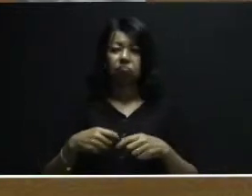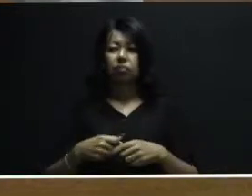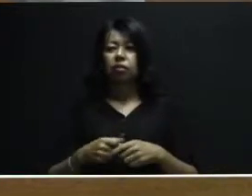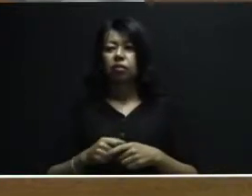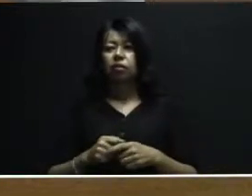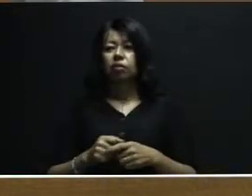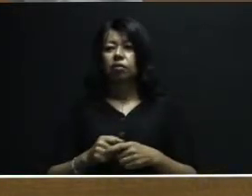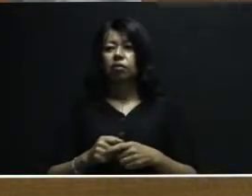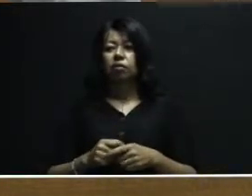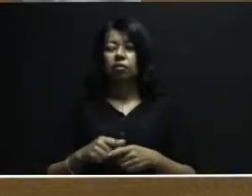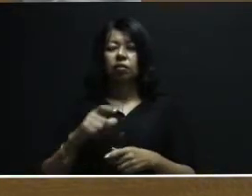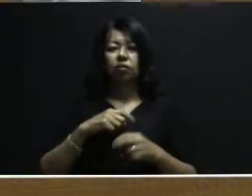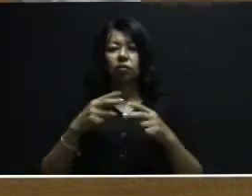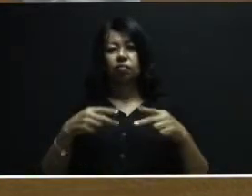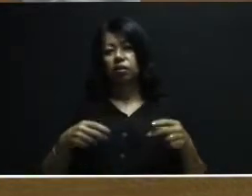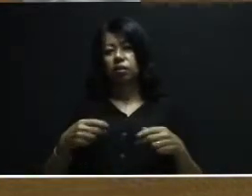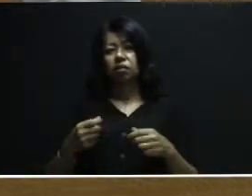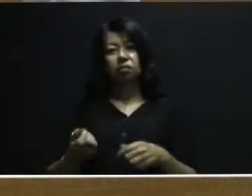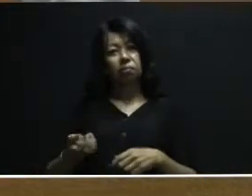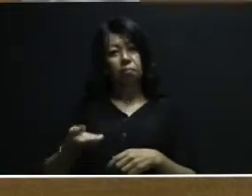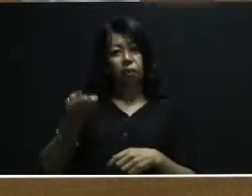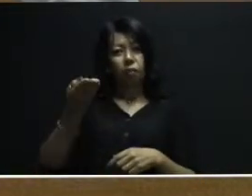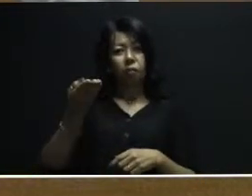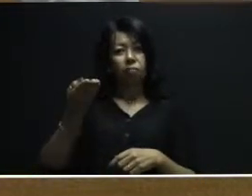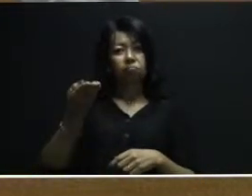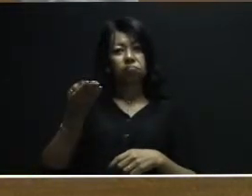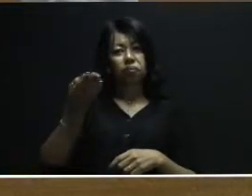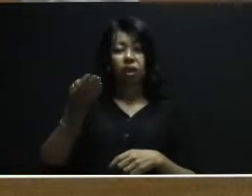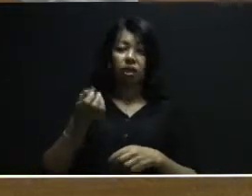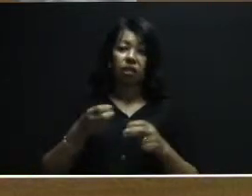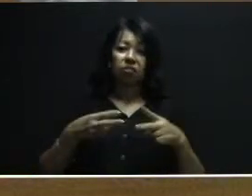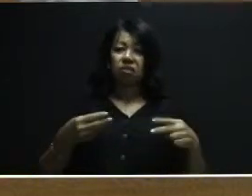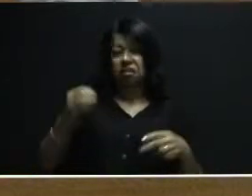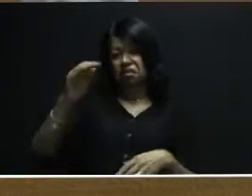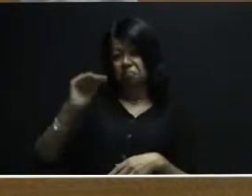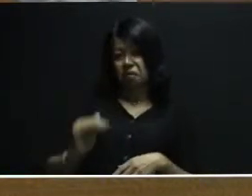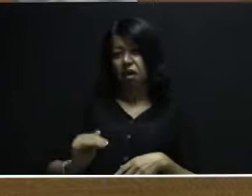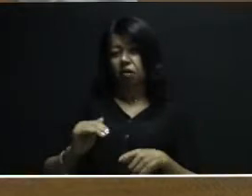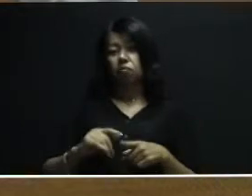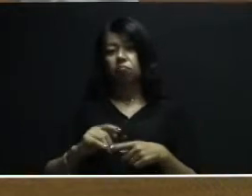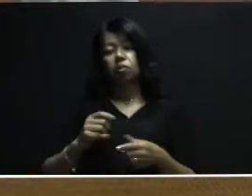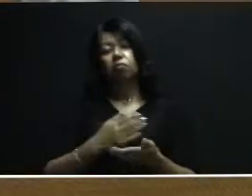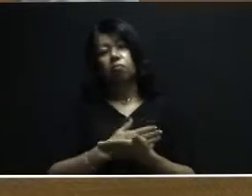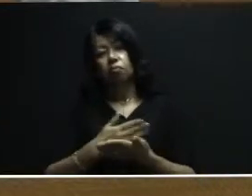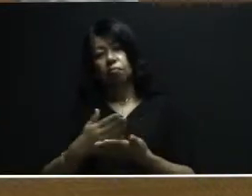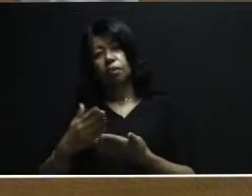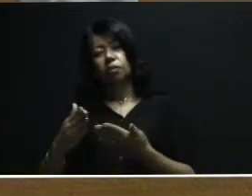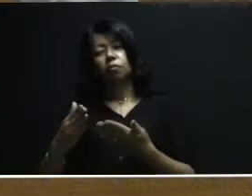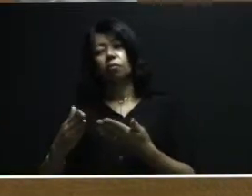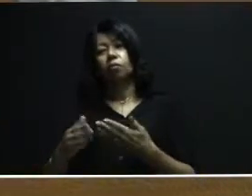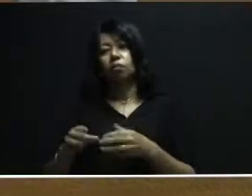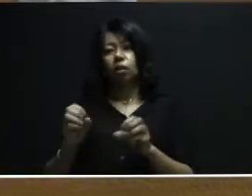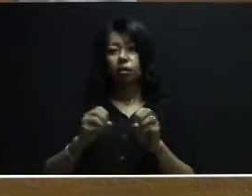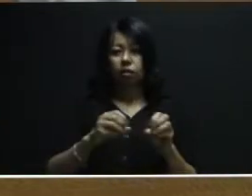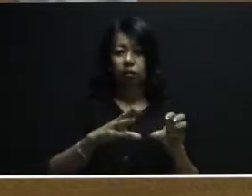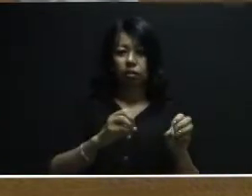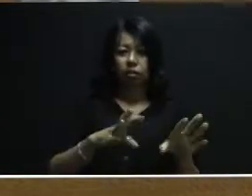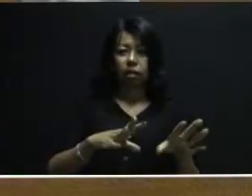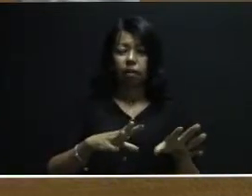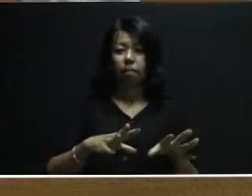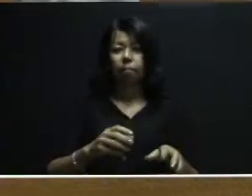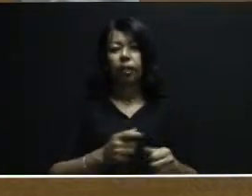altos, teve baixos, porque a época que nós começamos a lecionar, a educação física